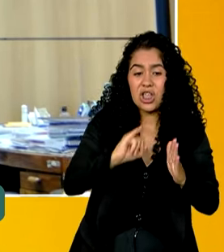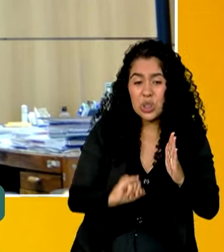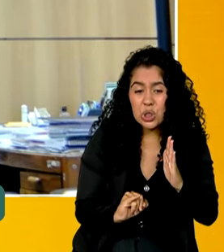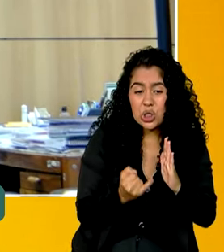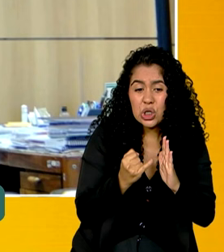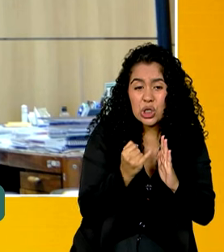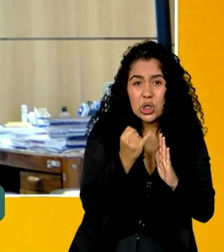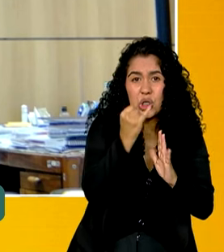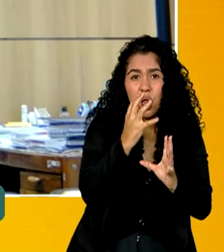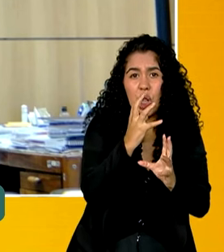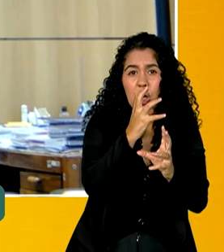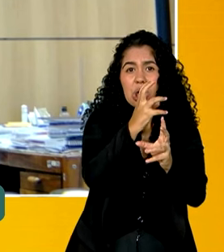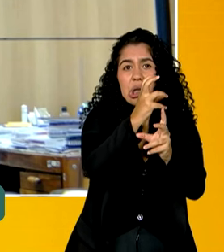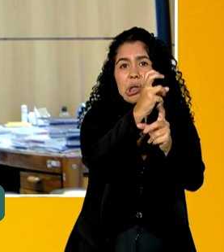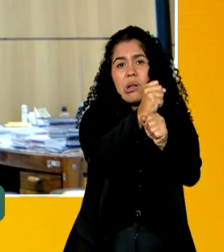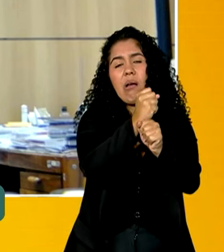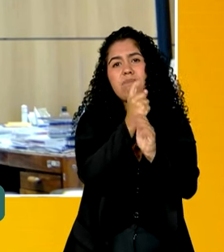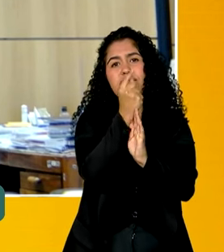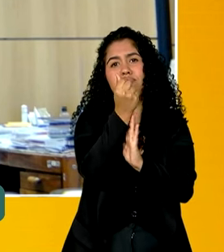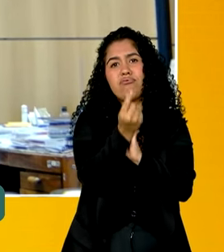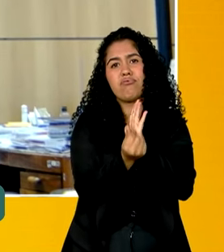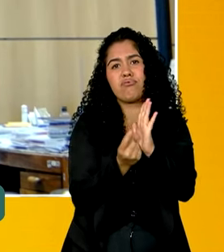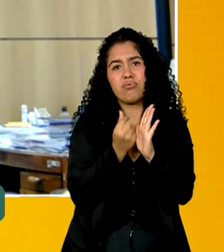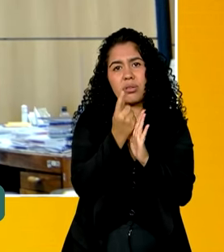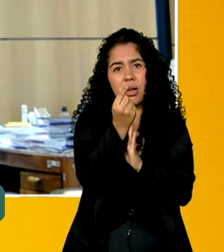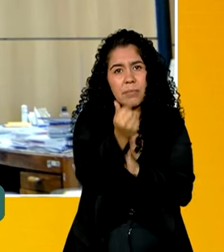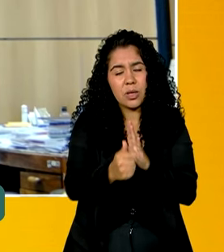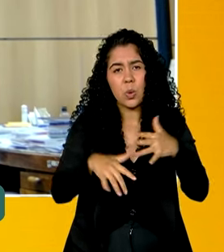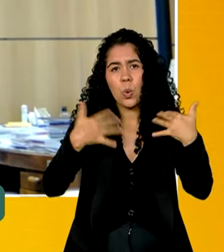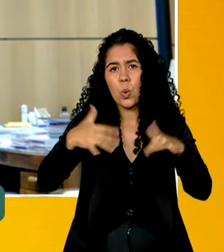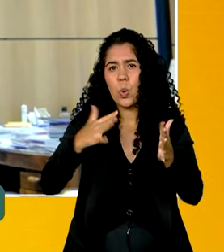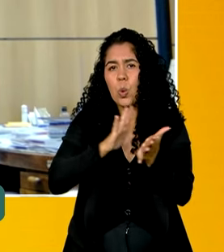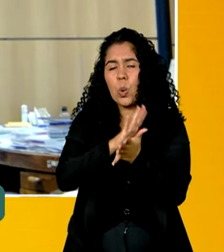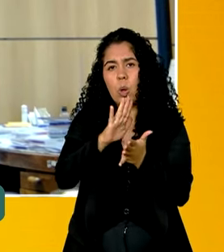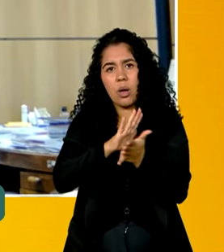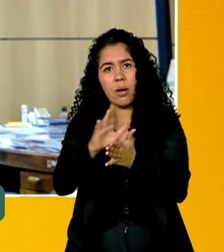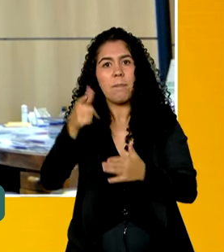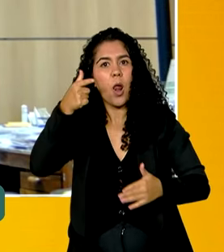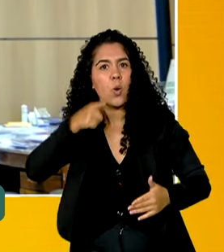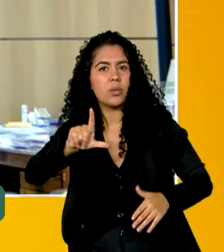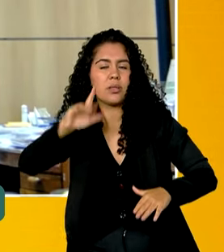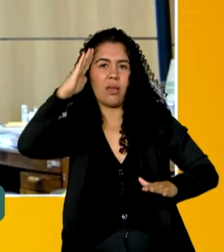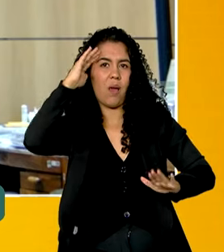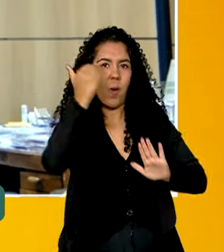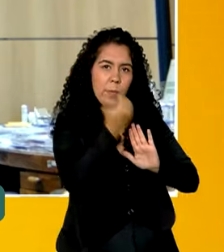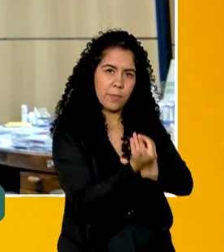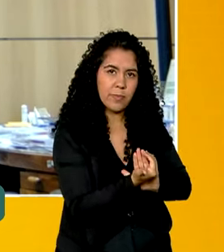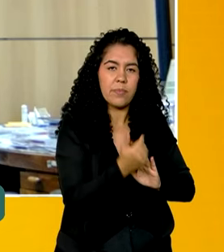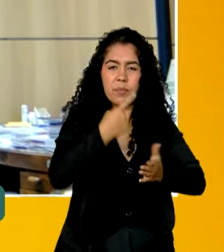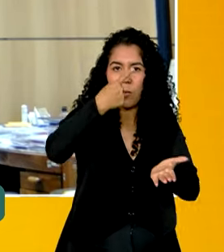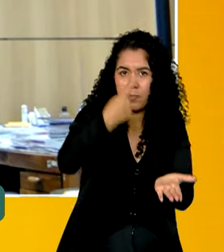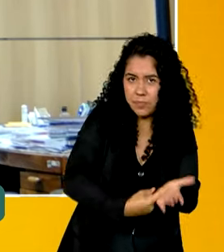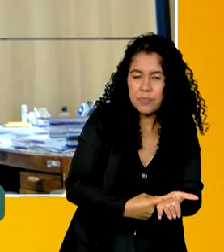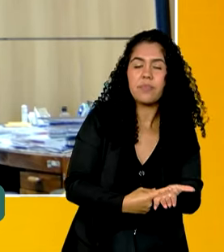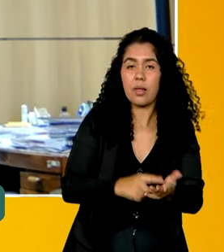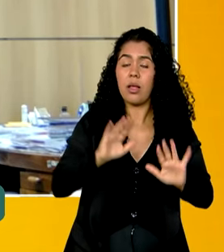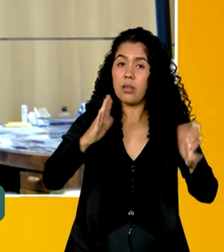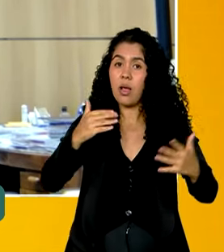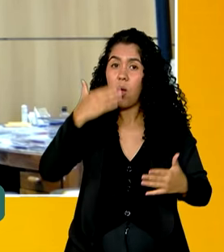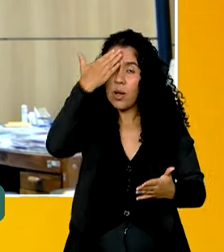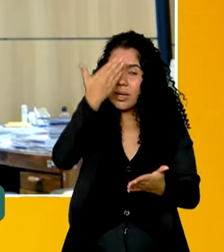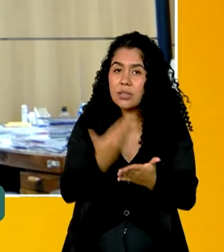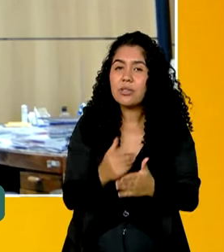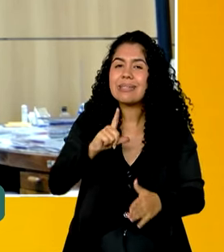grande sangria do orçamento público para honrar os seus compromissos. Então, creio que aqui tem um grande problema,